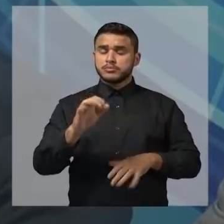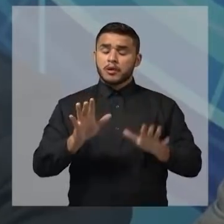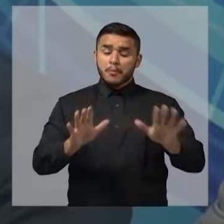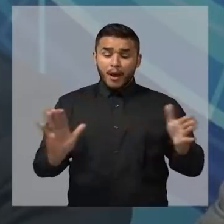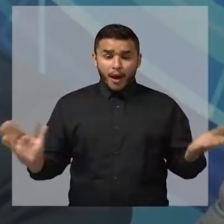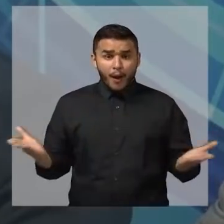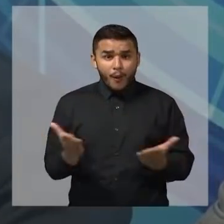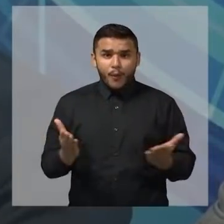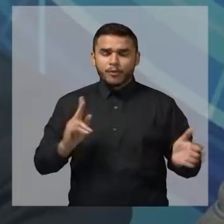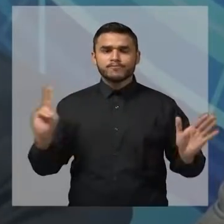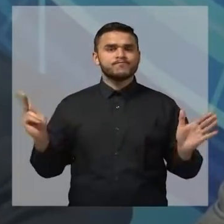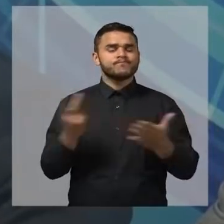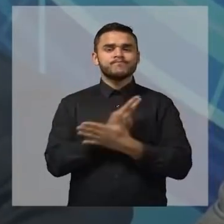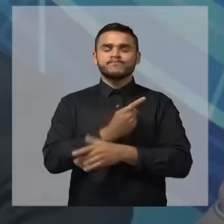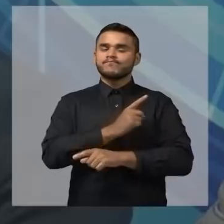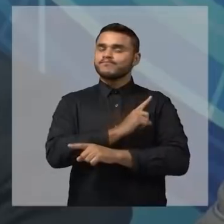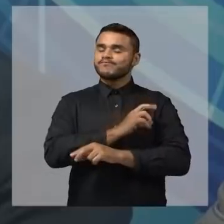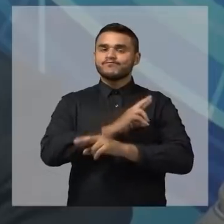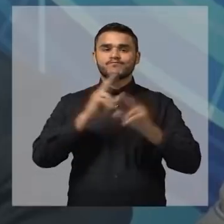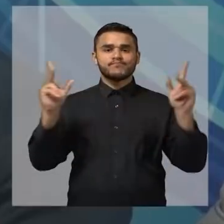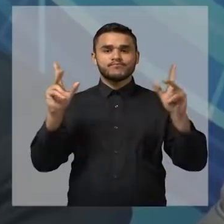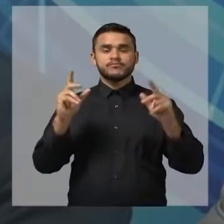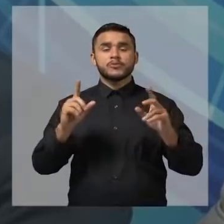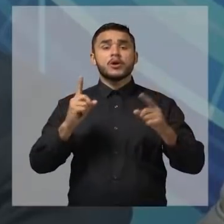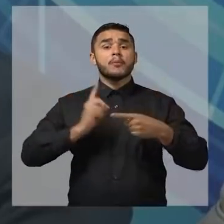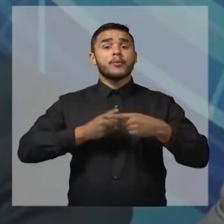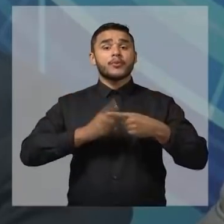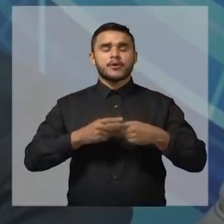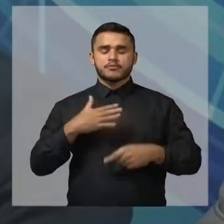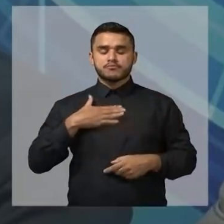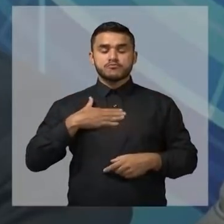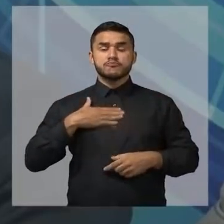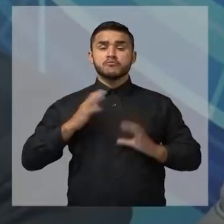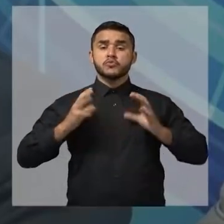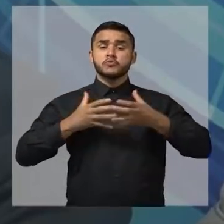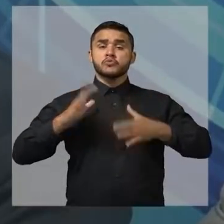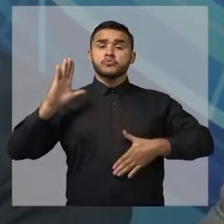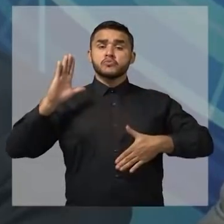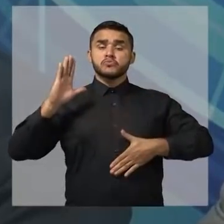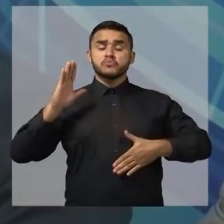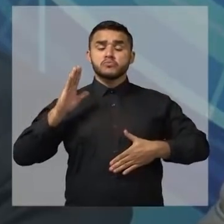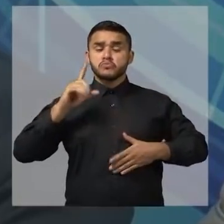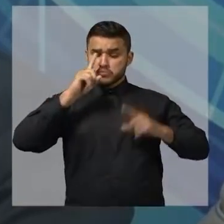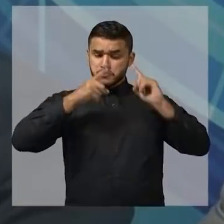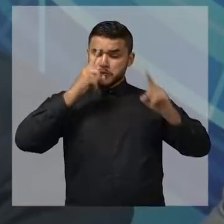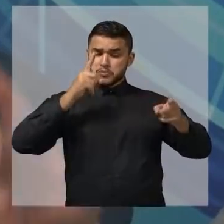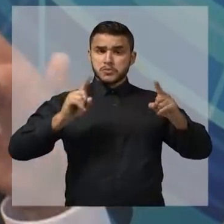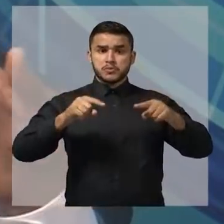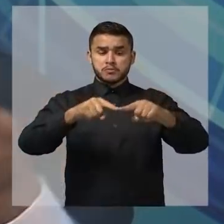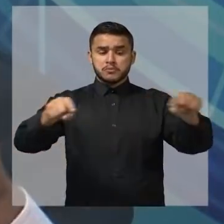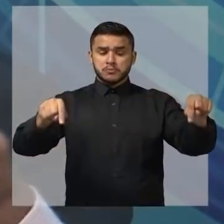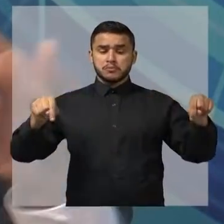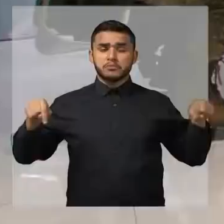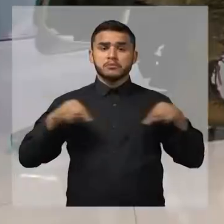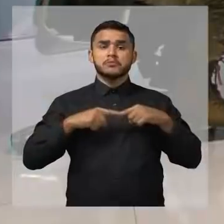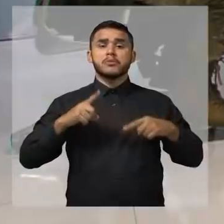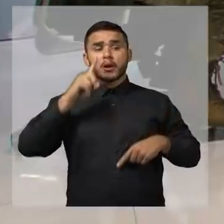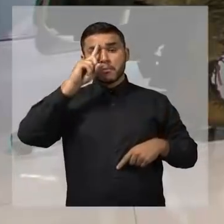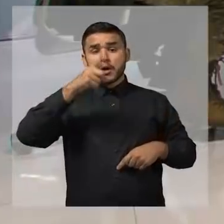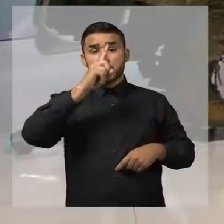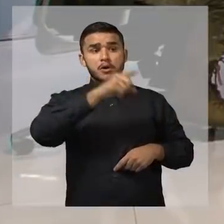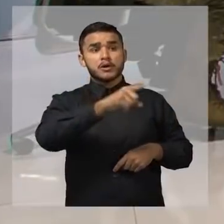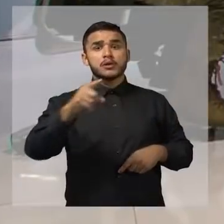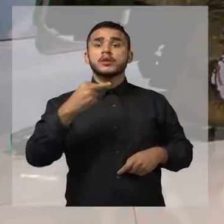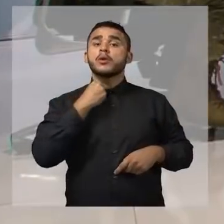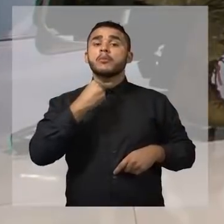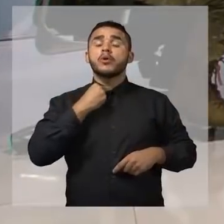Nós vivemos uma situação em que o crime controla territórios, o crime legisla, porque baixa a norma, você tem